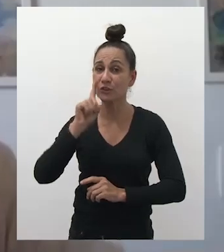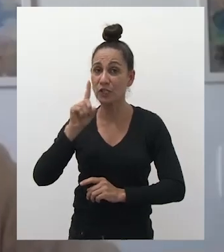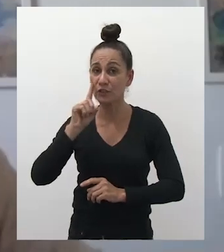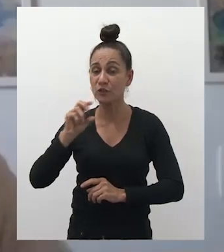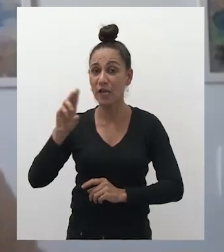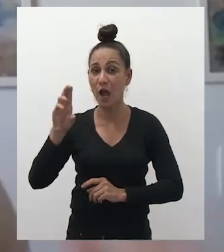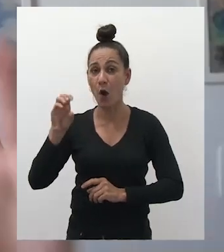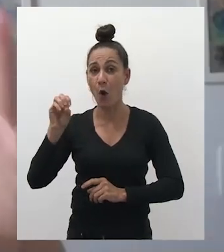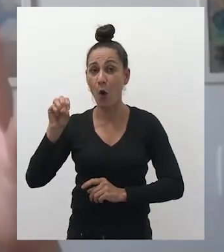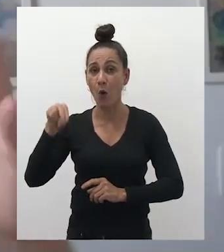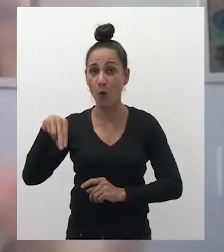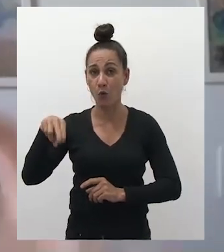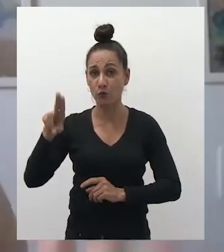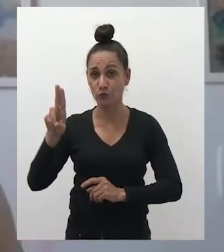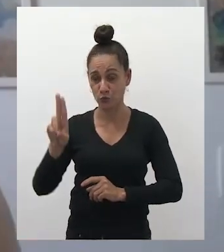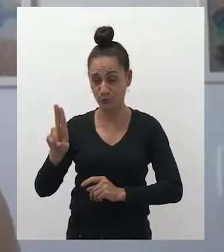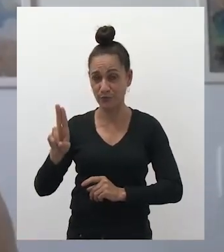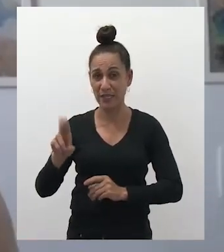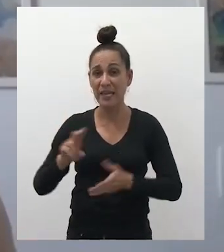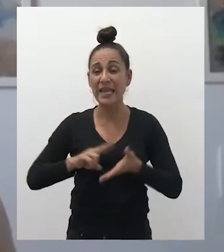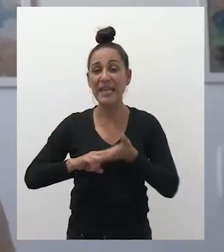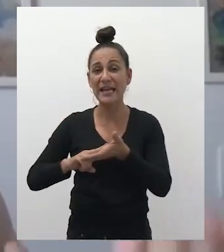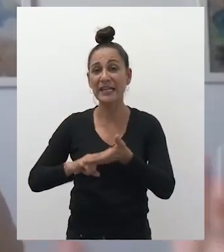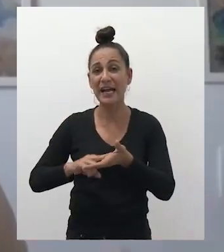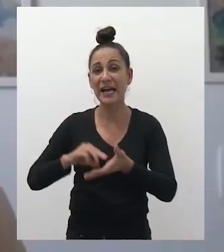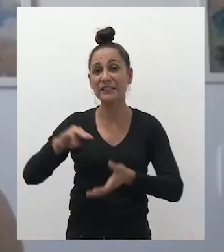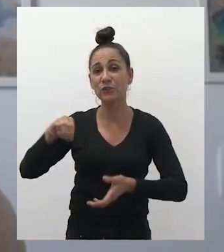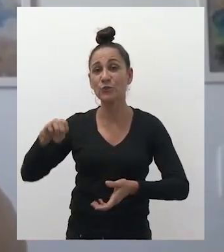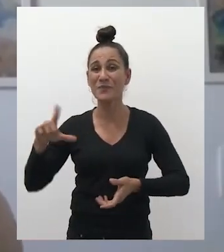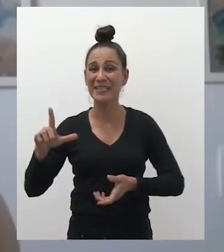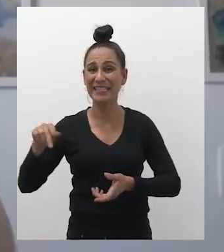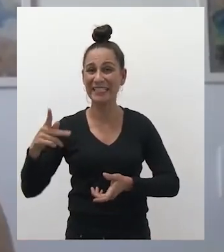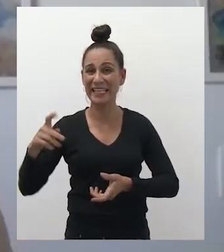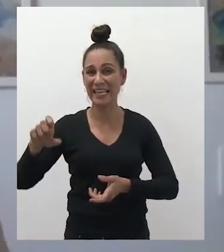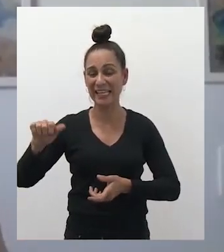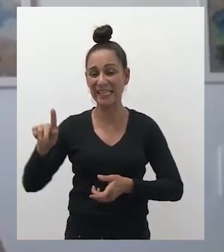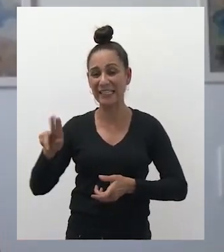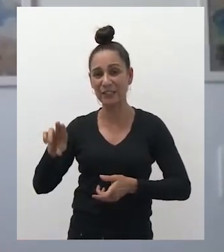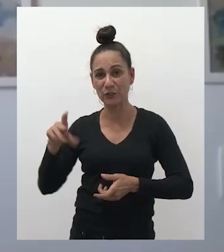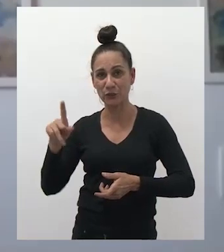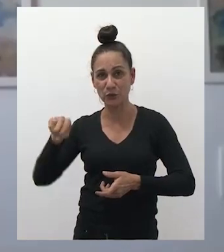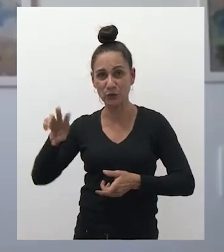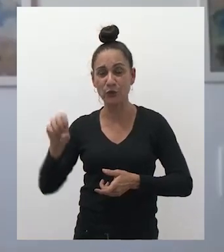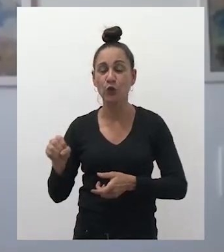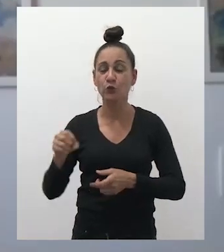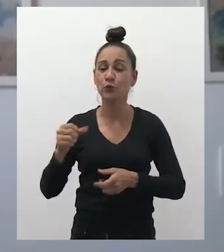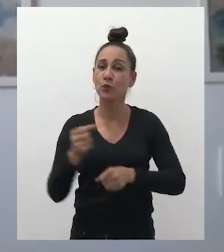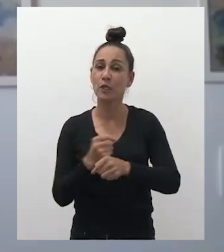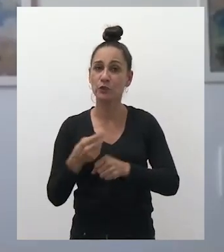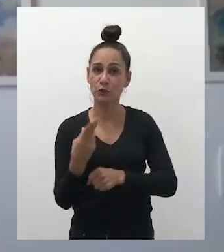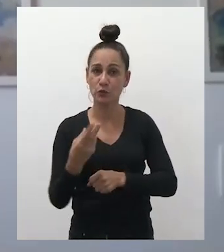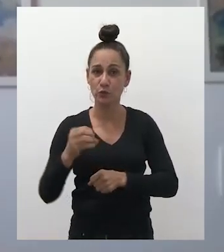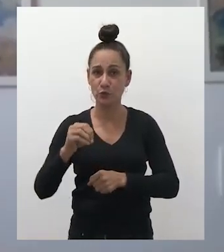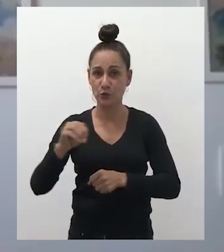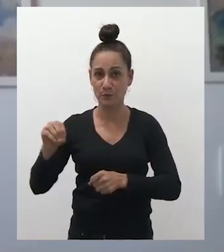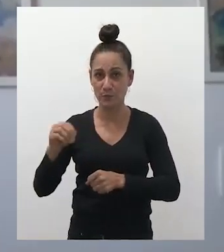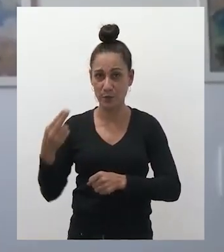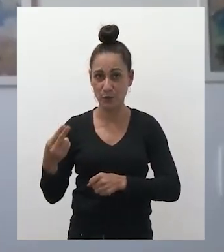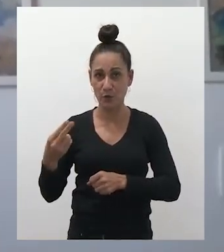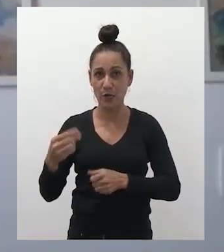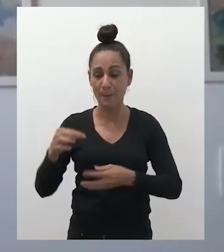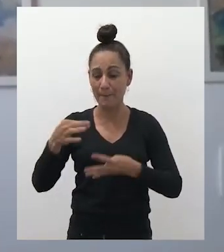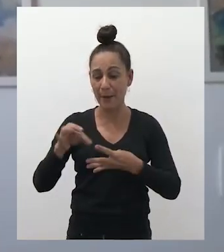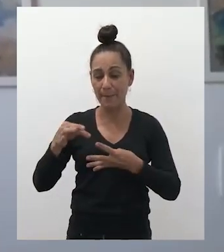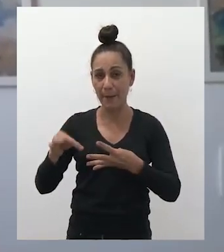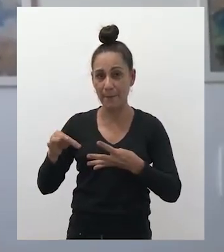ONU. E a Carta do Milênio, do ano de 2000, ela traçou 8 objetivos com